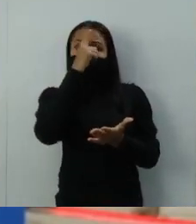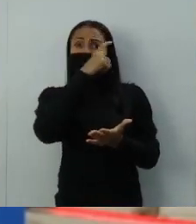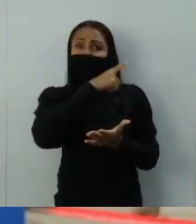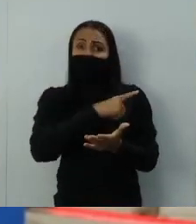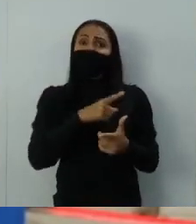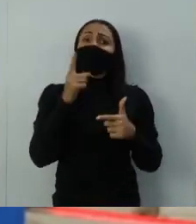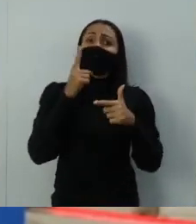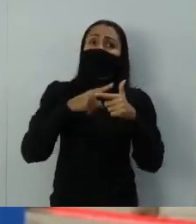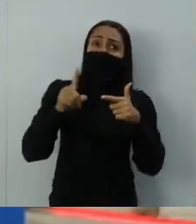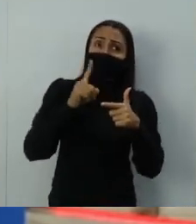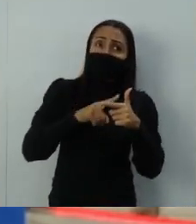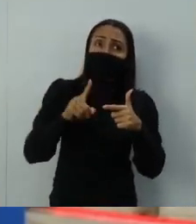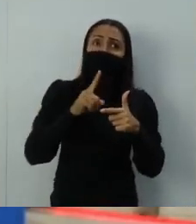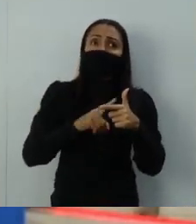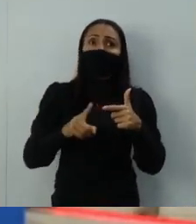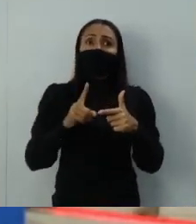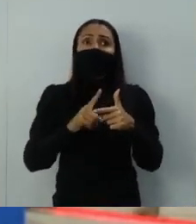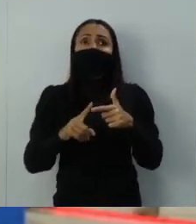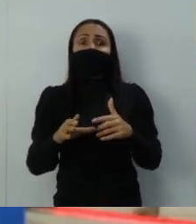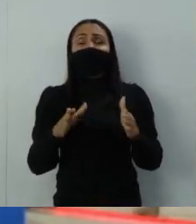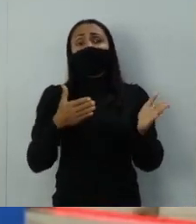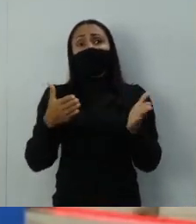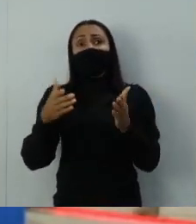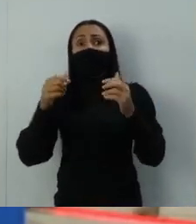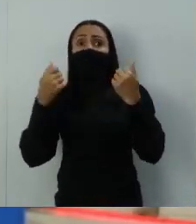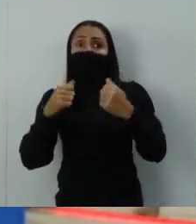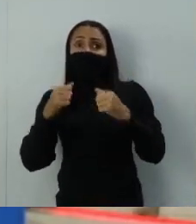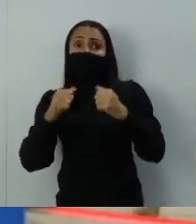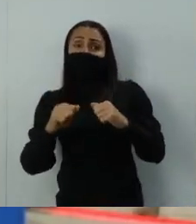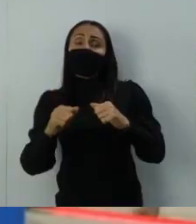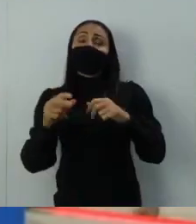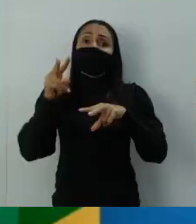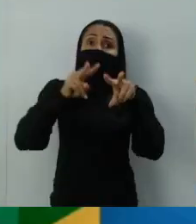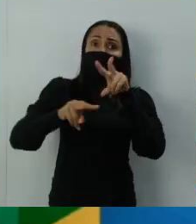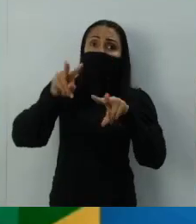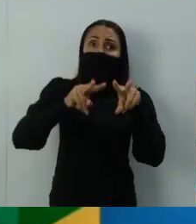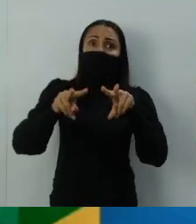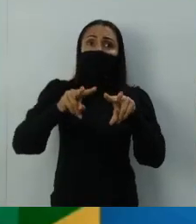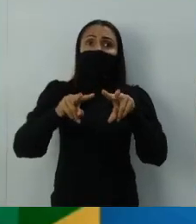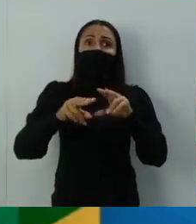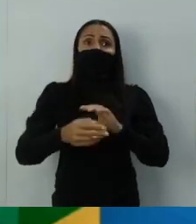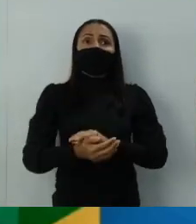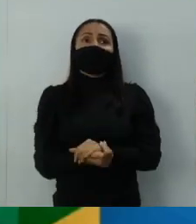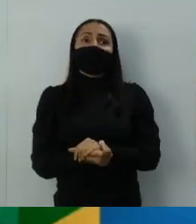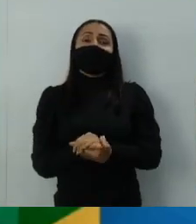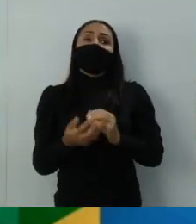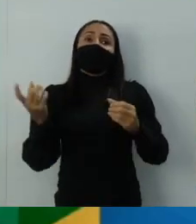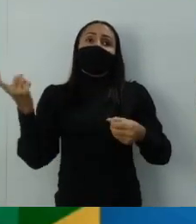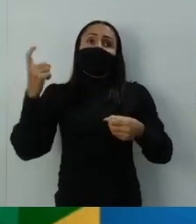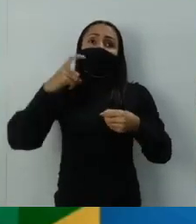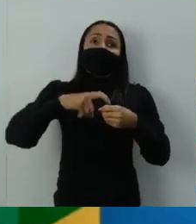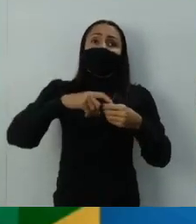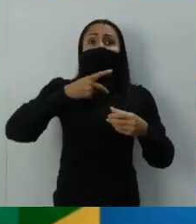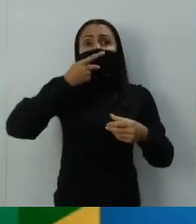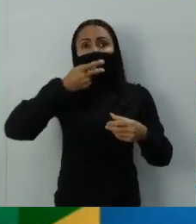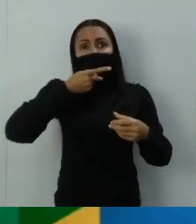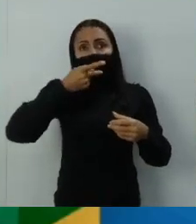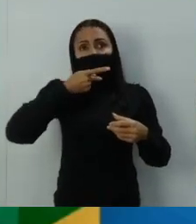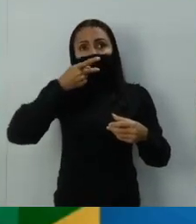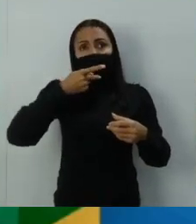algumas questões que precisam ser analisadas. E aí eu volto àquilo que eu falei alguns minutos